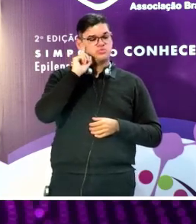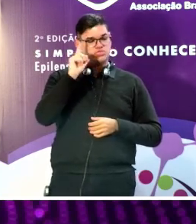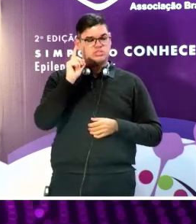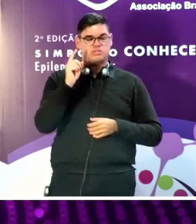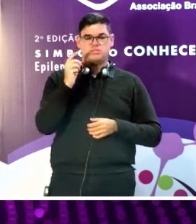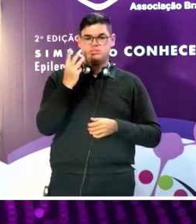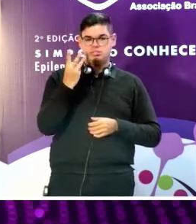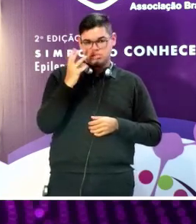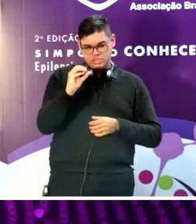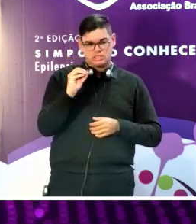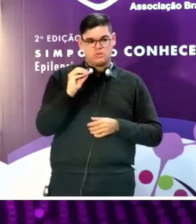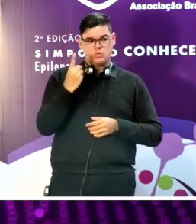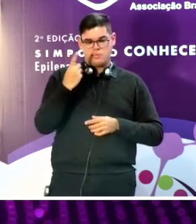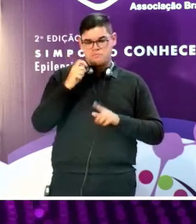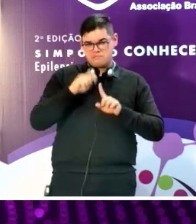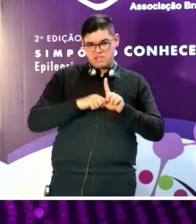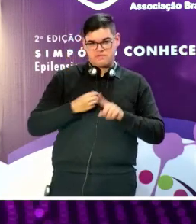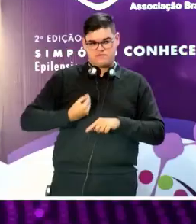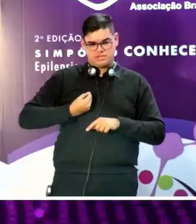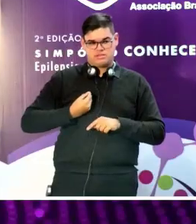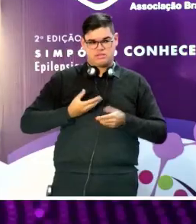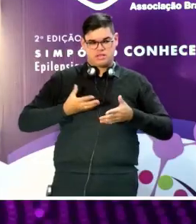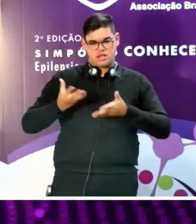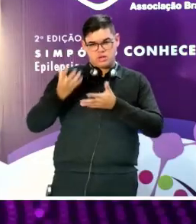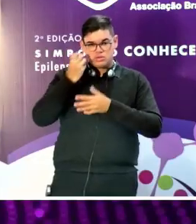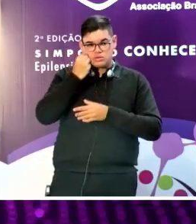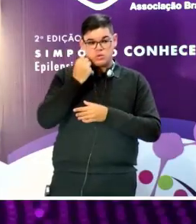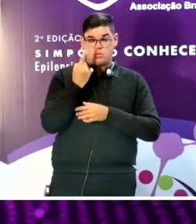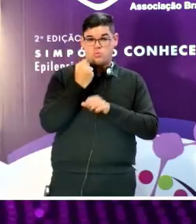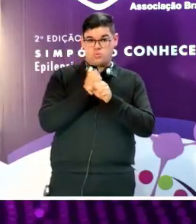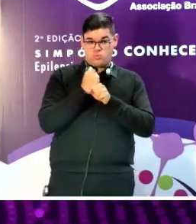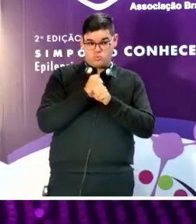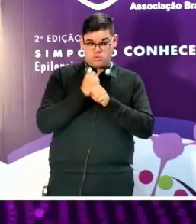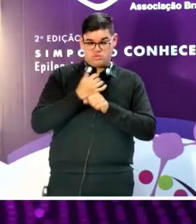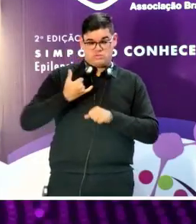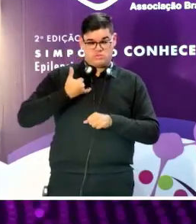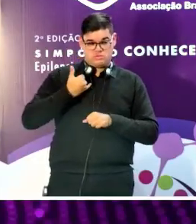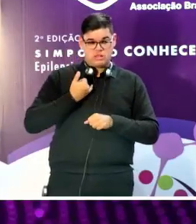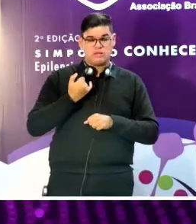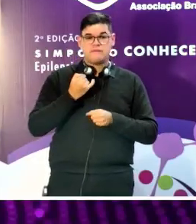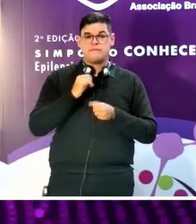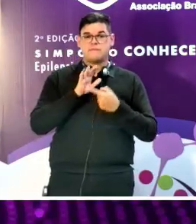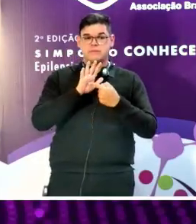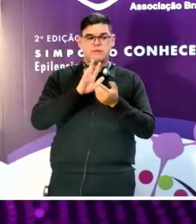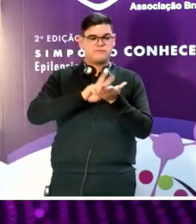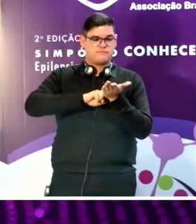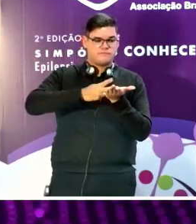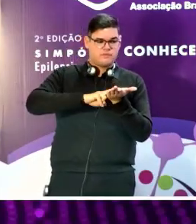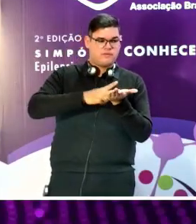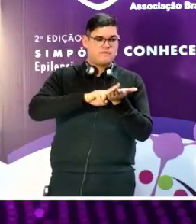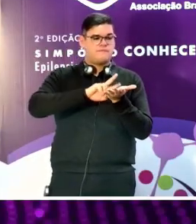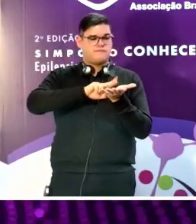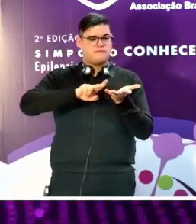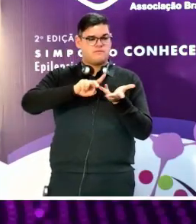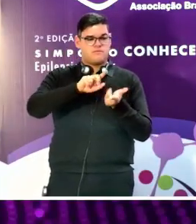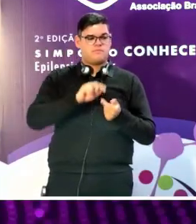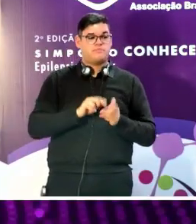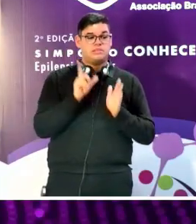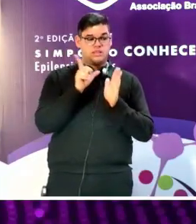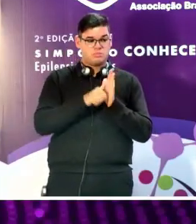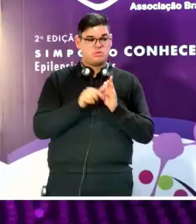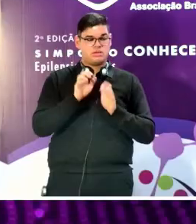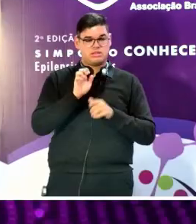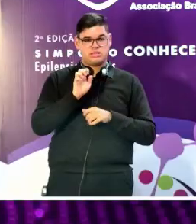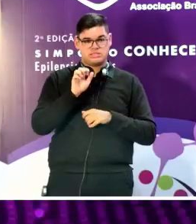dias. Com 1 ano de idade, apresentou várias crises convulsivas. Depois de alguns exames,